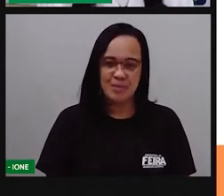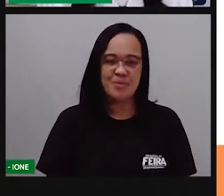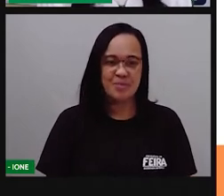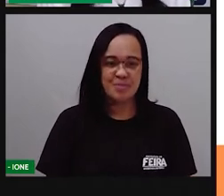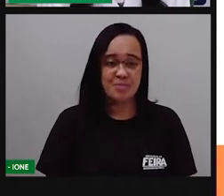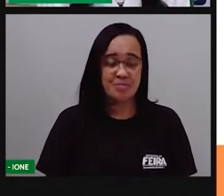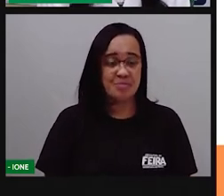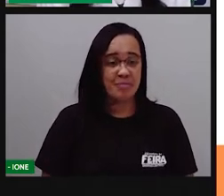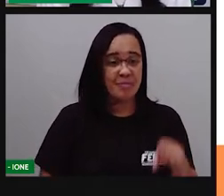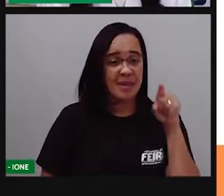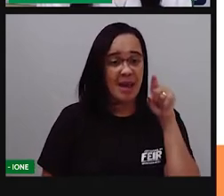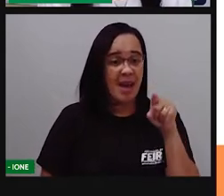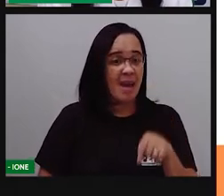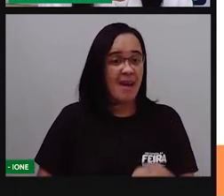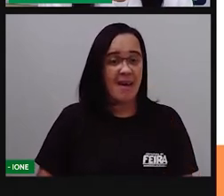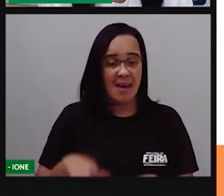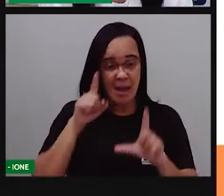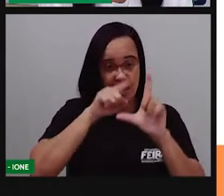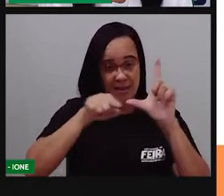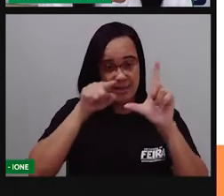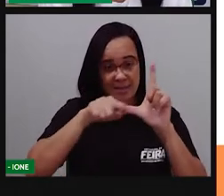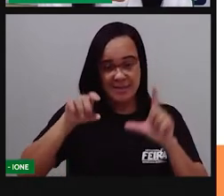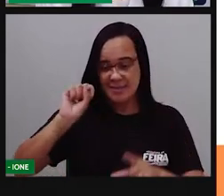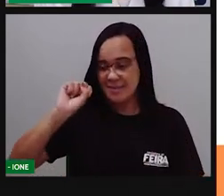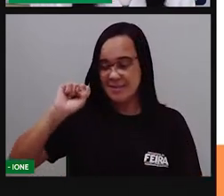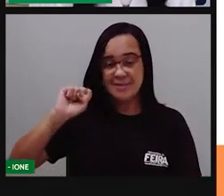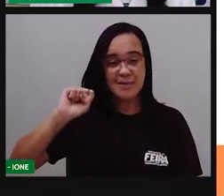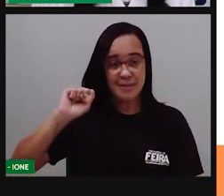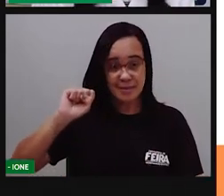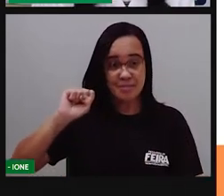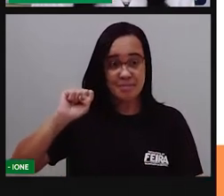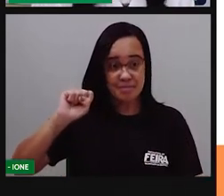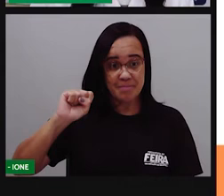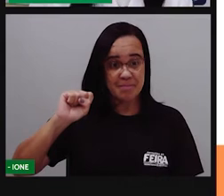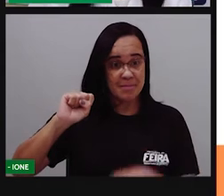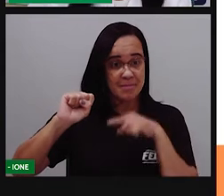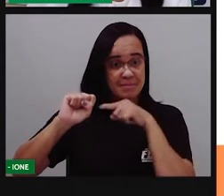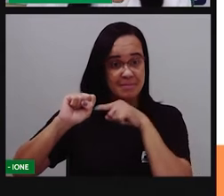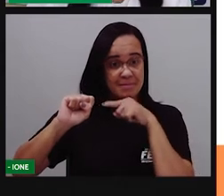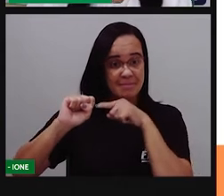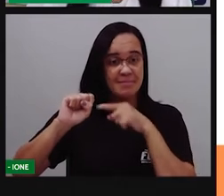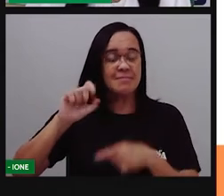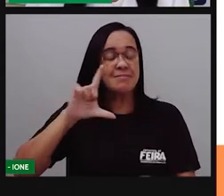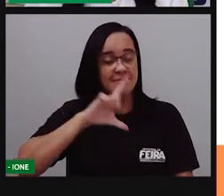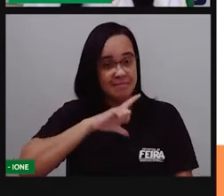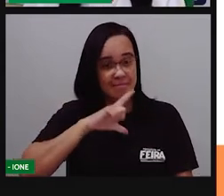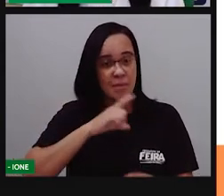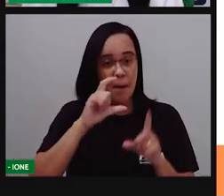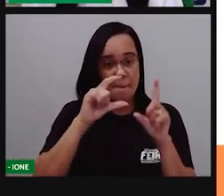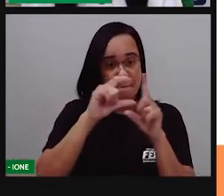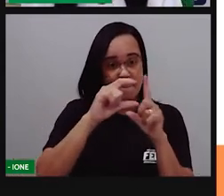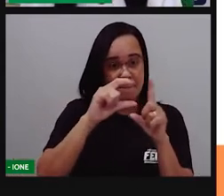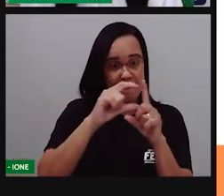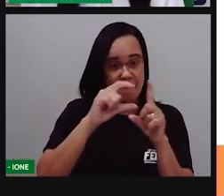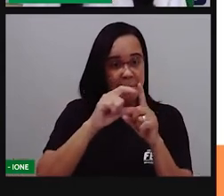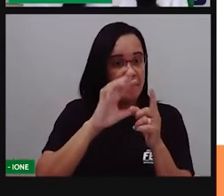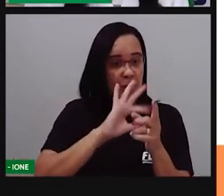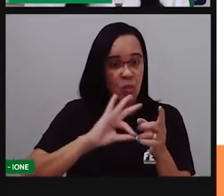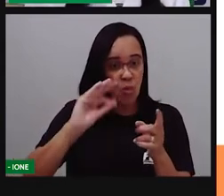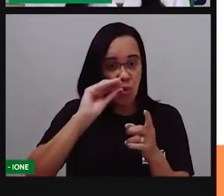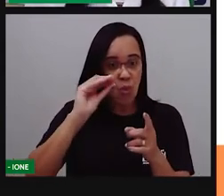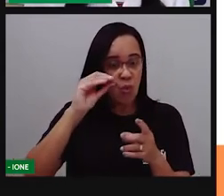o Elson da letra c e olha ele tá na palavra stabia